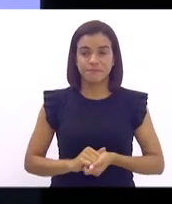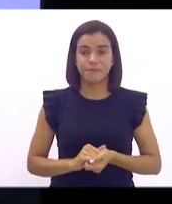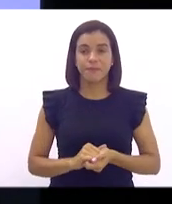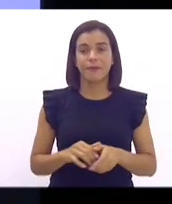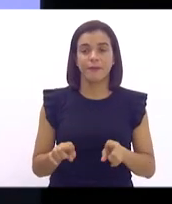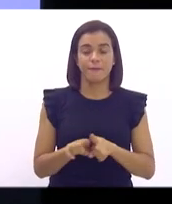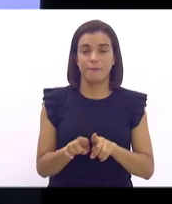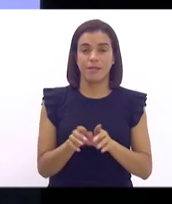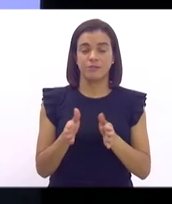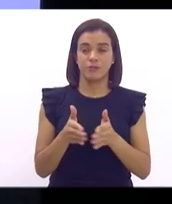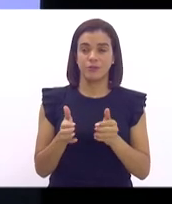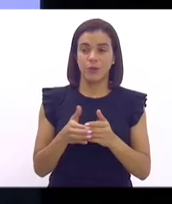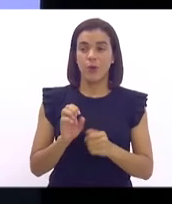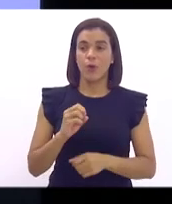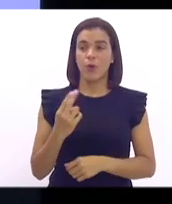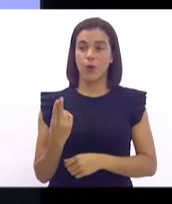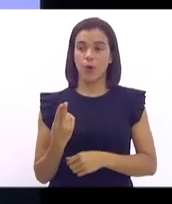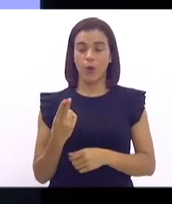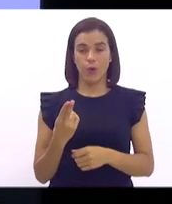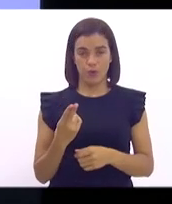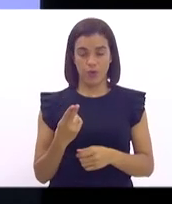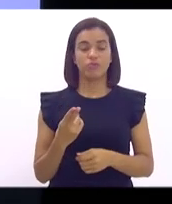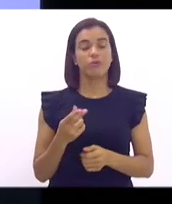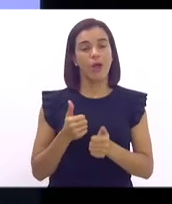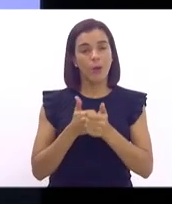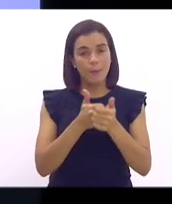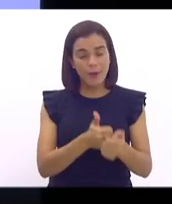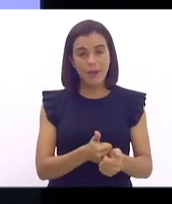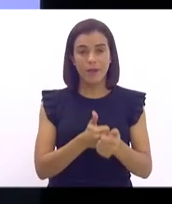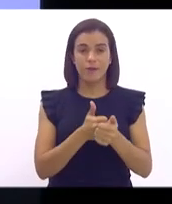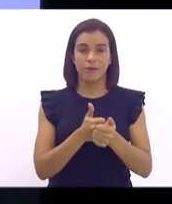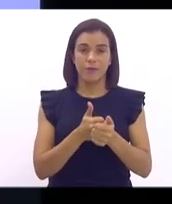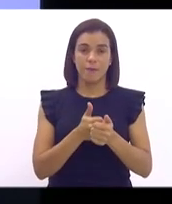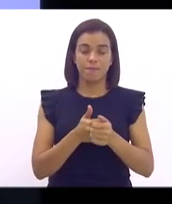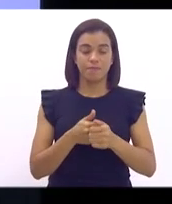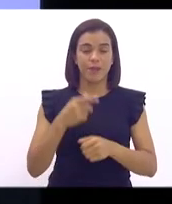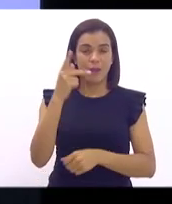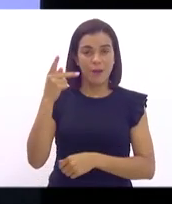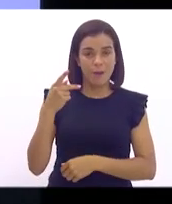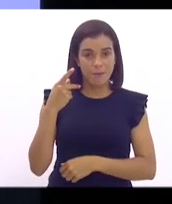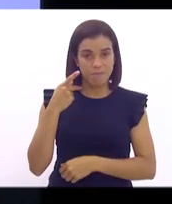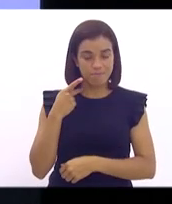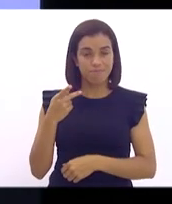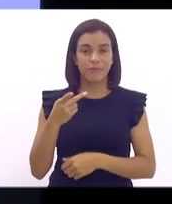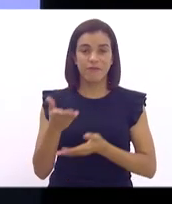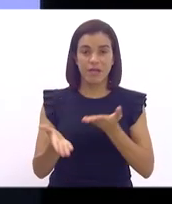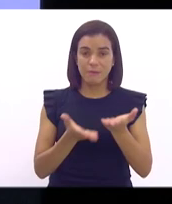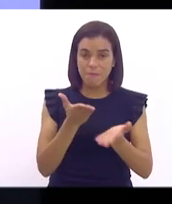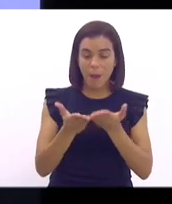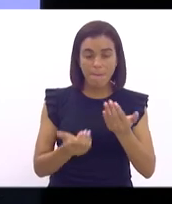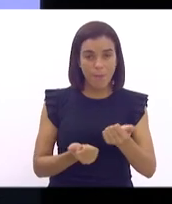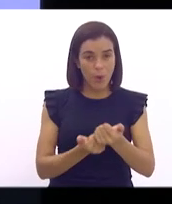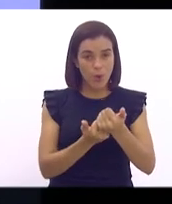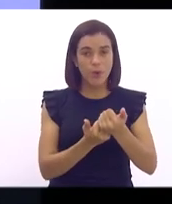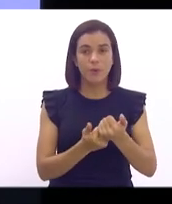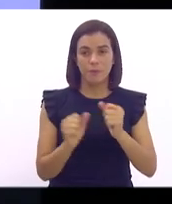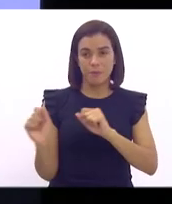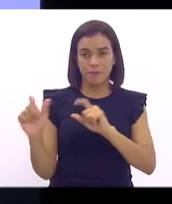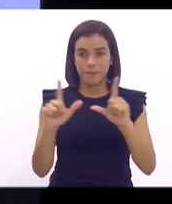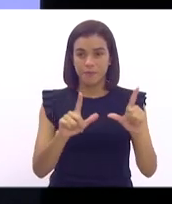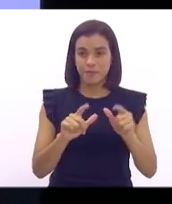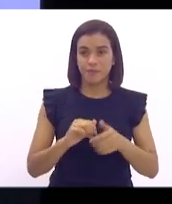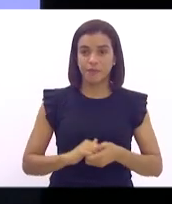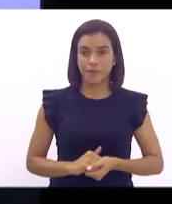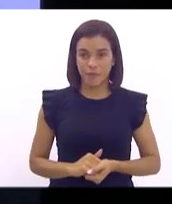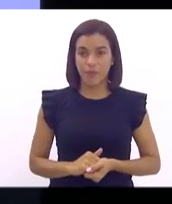mediante solicitação ou com a concordância da Promotoria de Justiça para serviços que vão prestar esse tipo de apoio. Pode passar, por